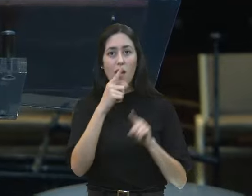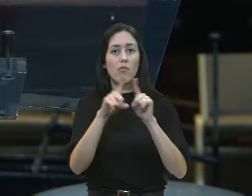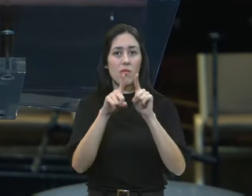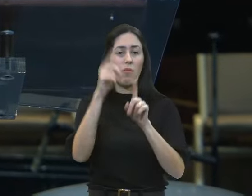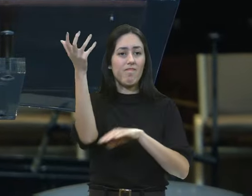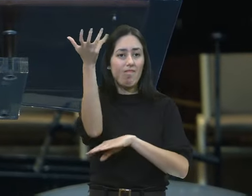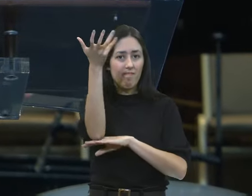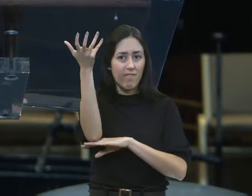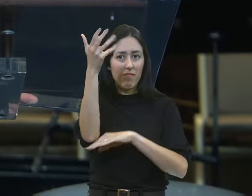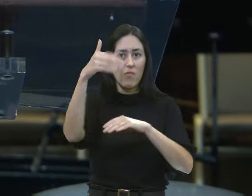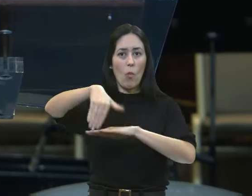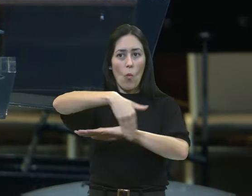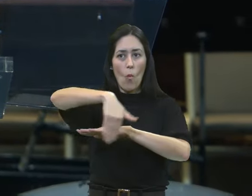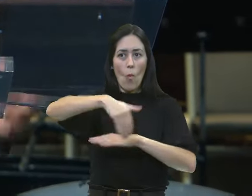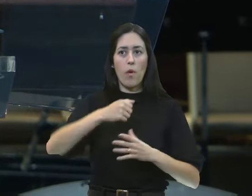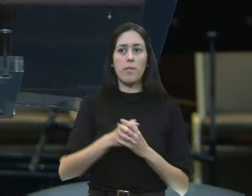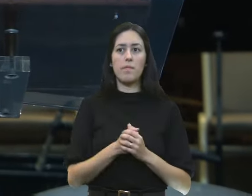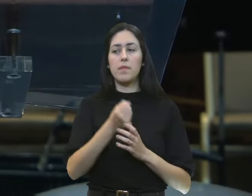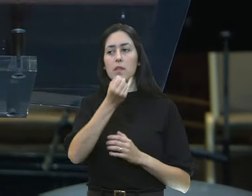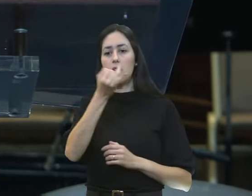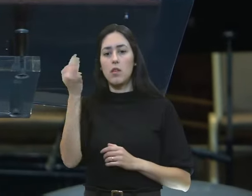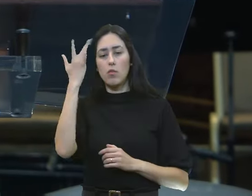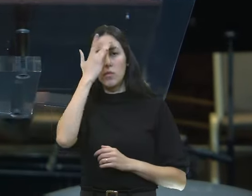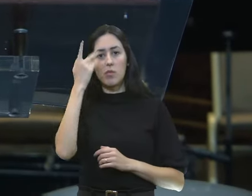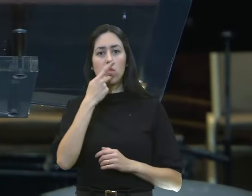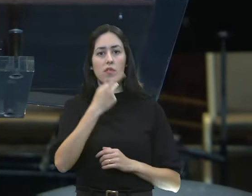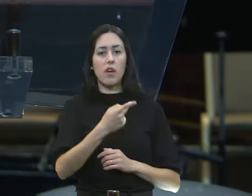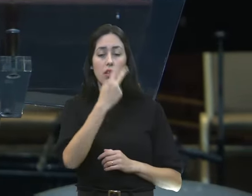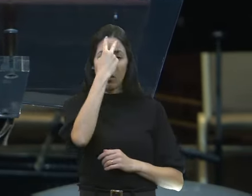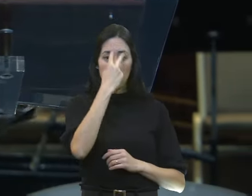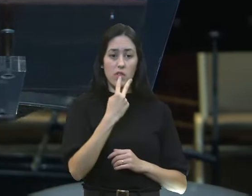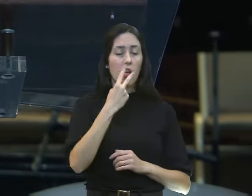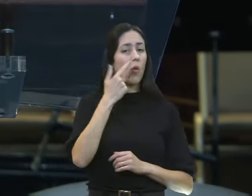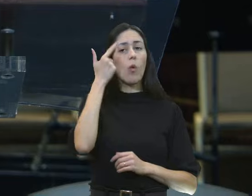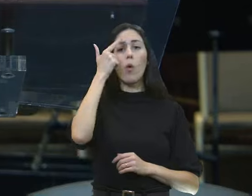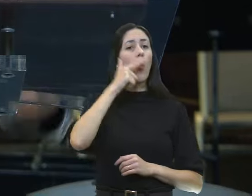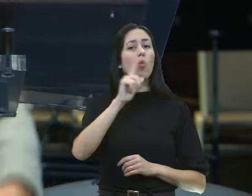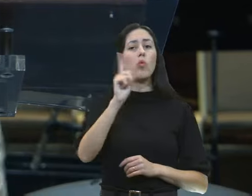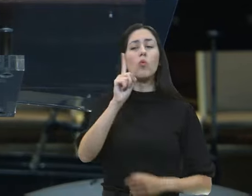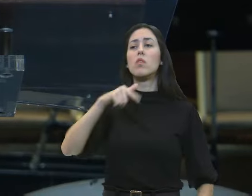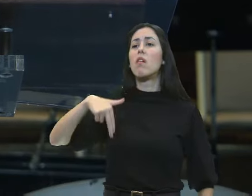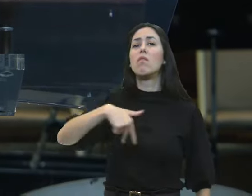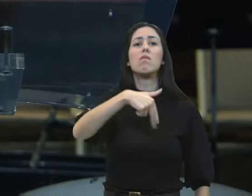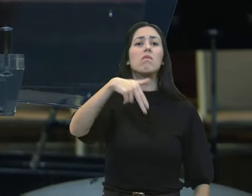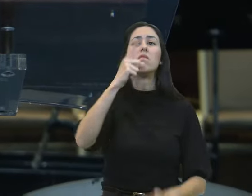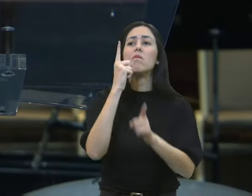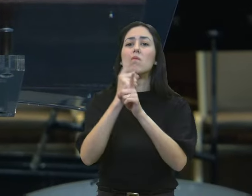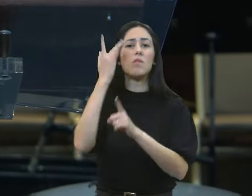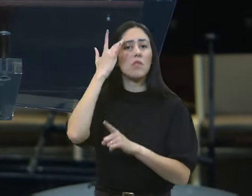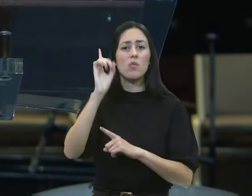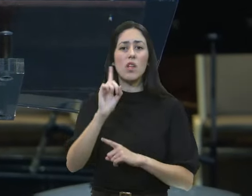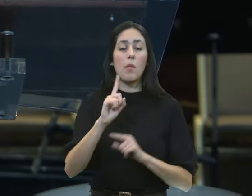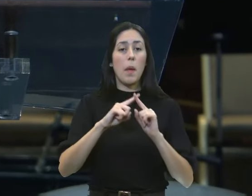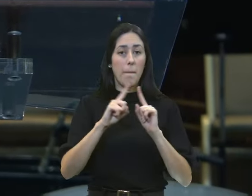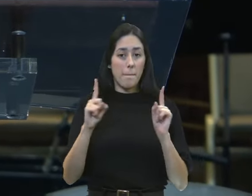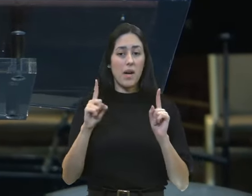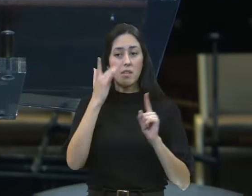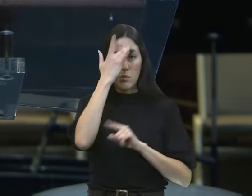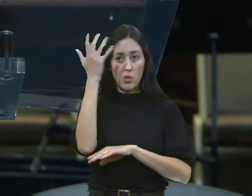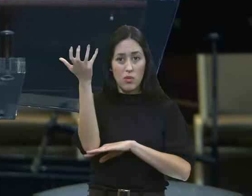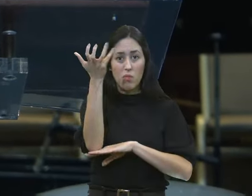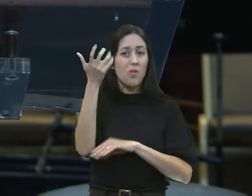Alguns dizem, o cego não enxerga o caminho onde ir, mas o mendigo não tem para onde ir. E esse